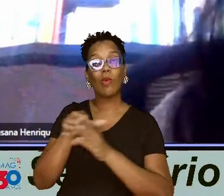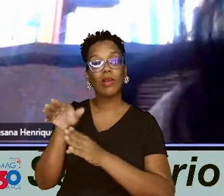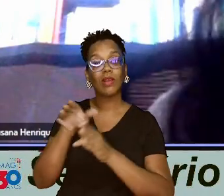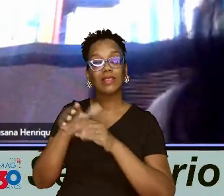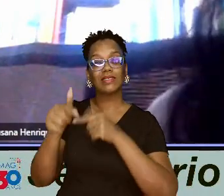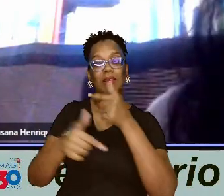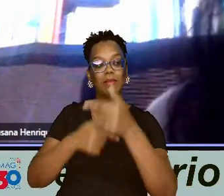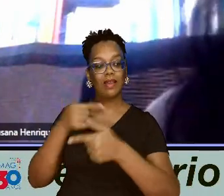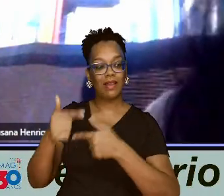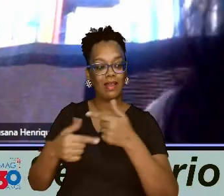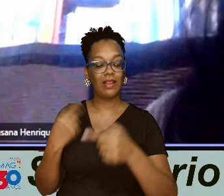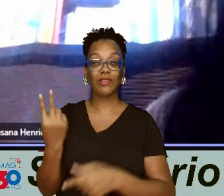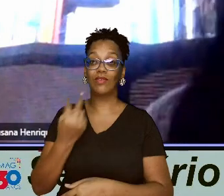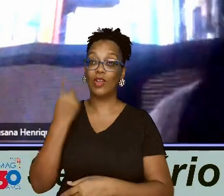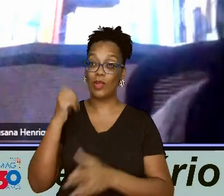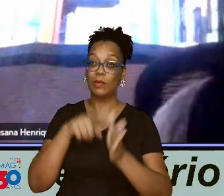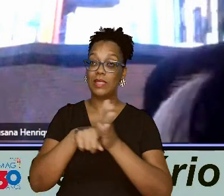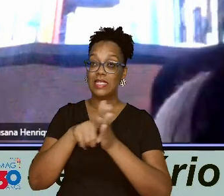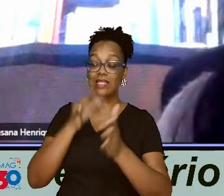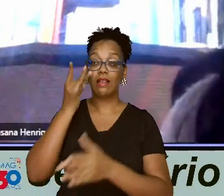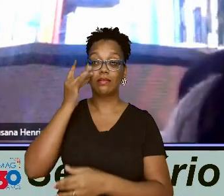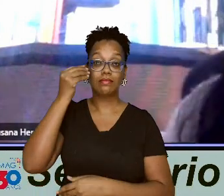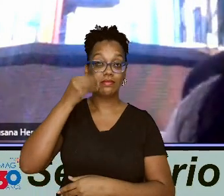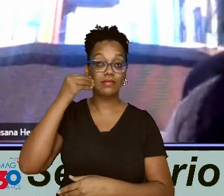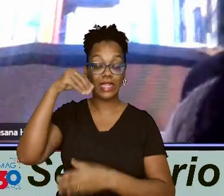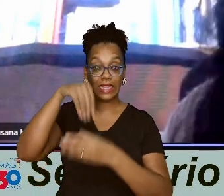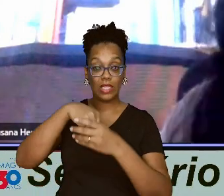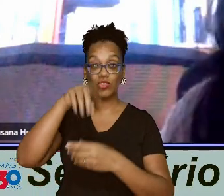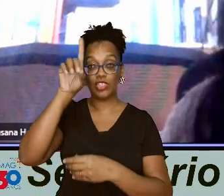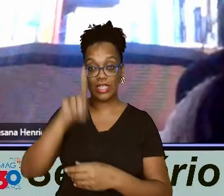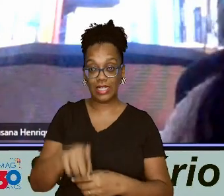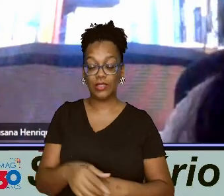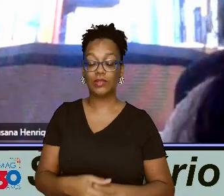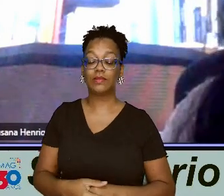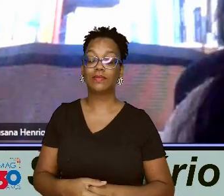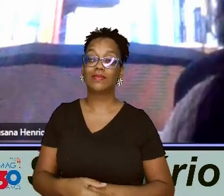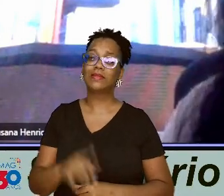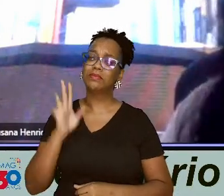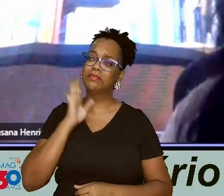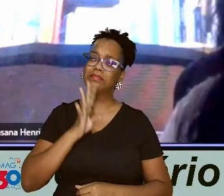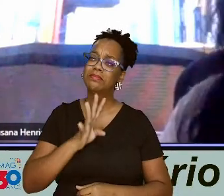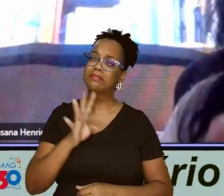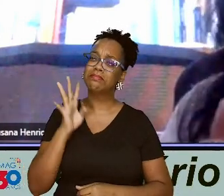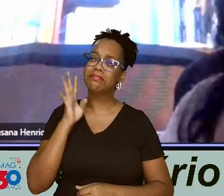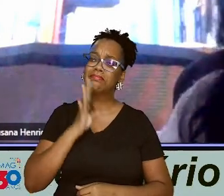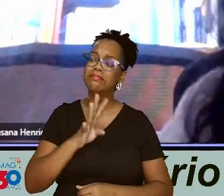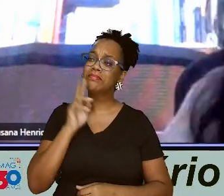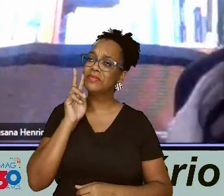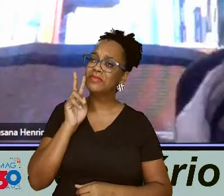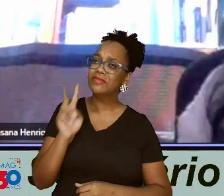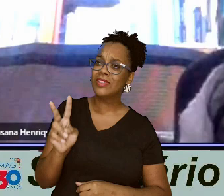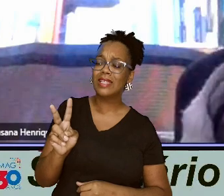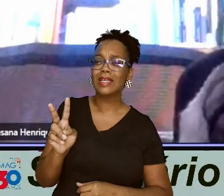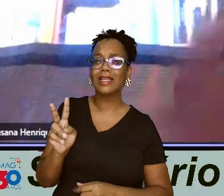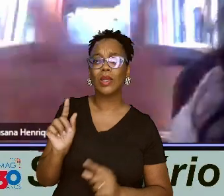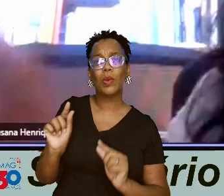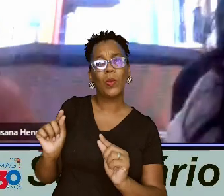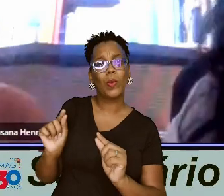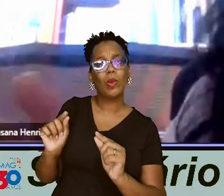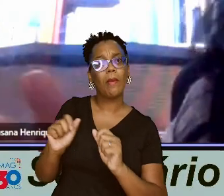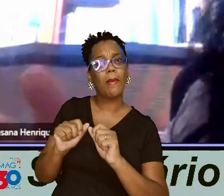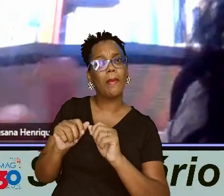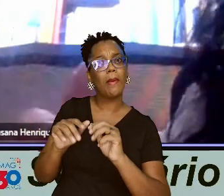de valorização da pesquisa empírica no direito, é muito legal ver que isso está se